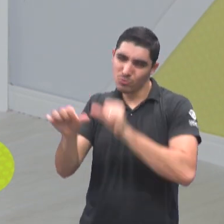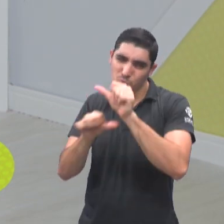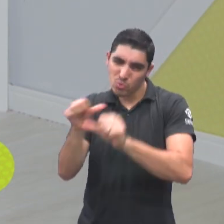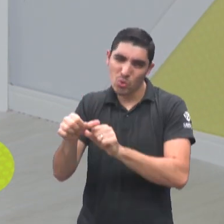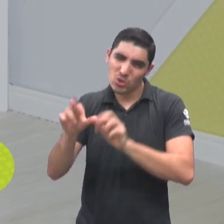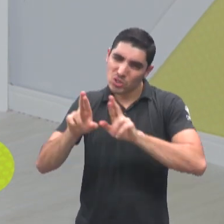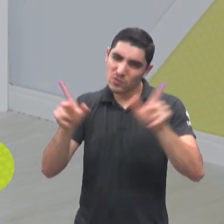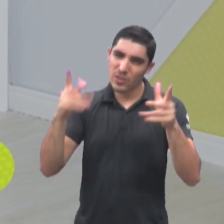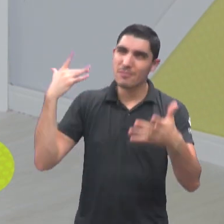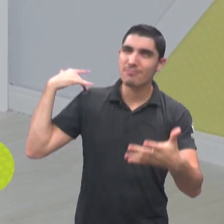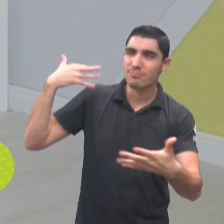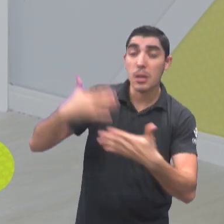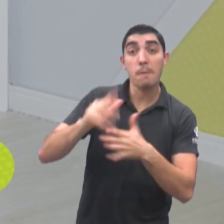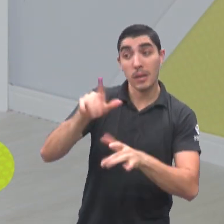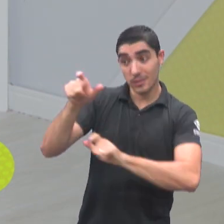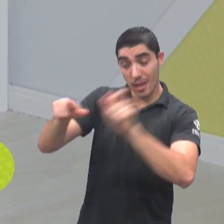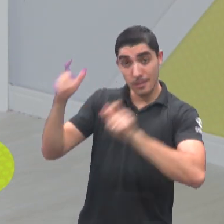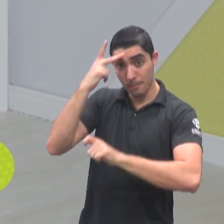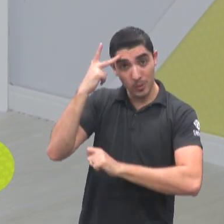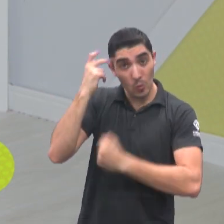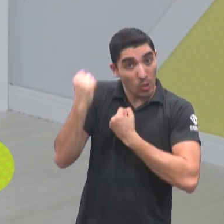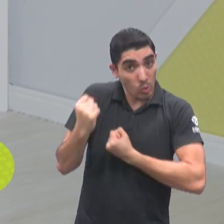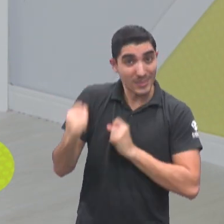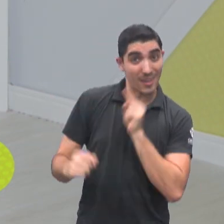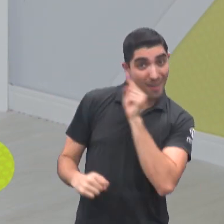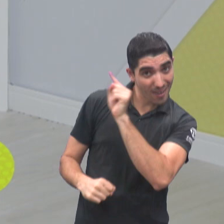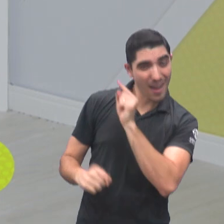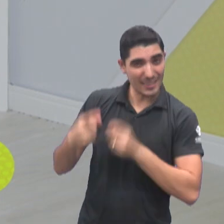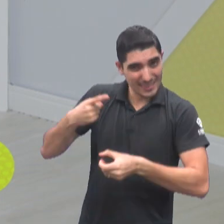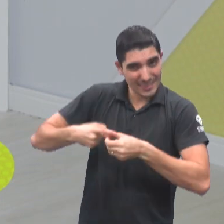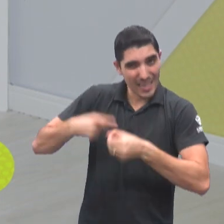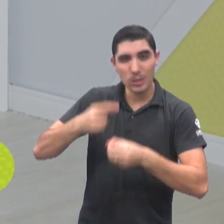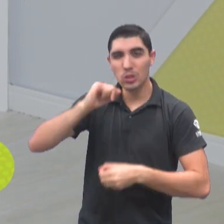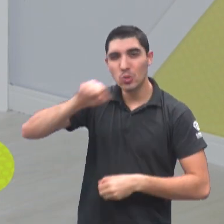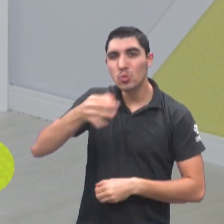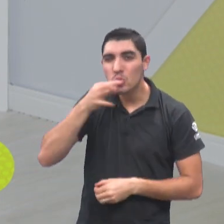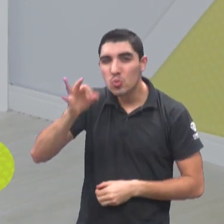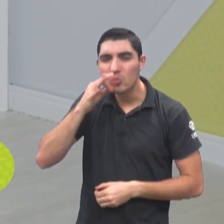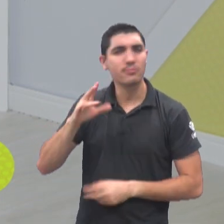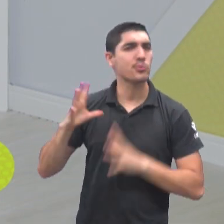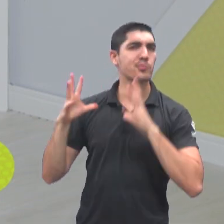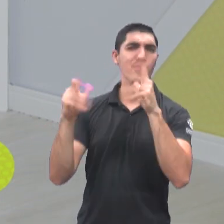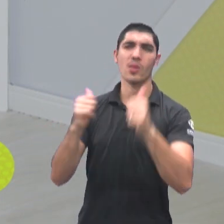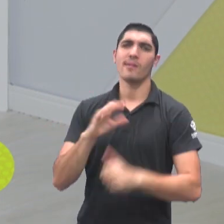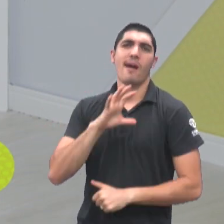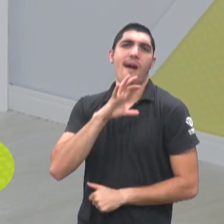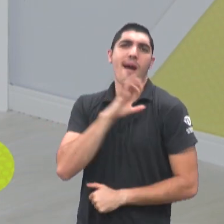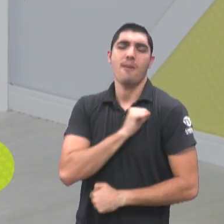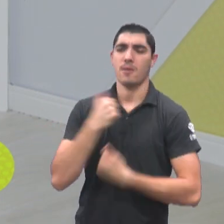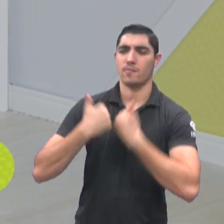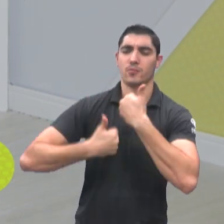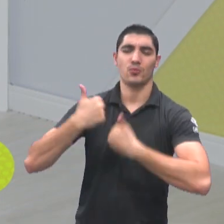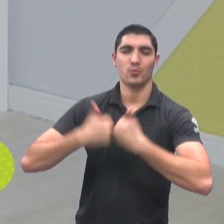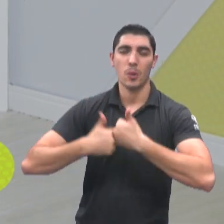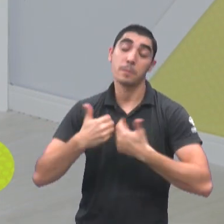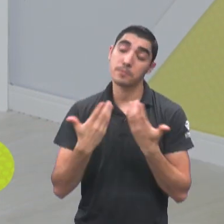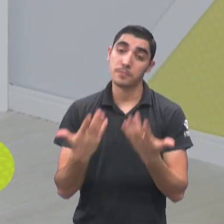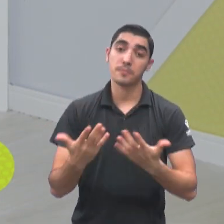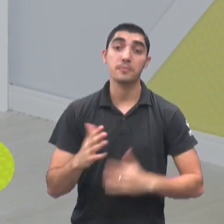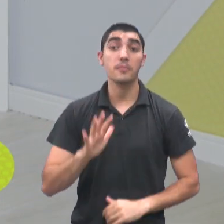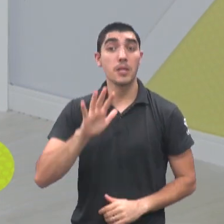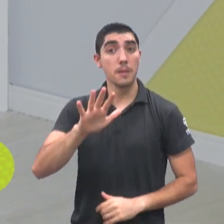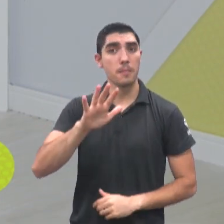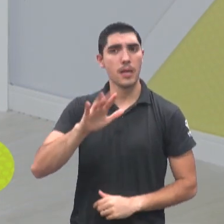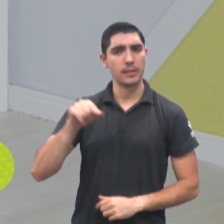bastante apaixonado, é um time com bastante tradição aí no cenário do futebol paulista. Mas tivemos